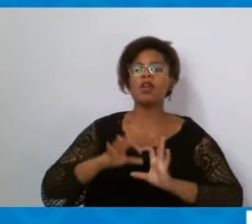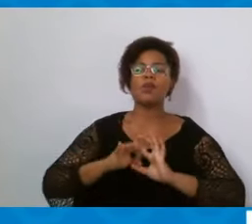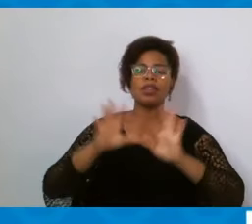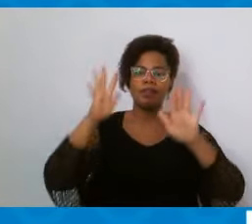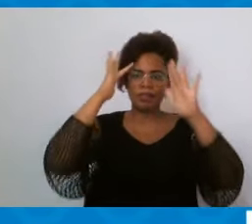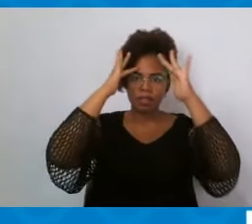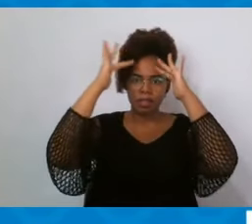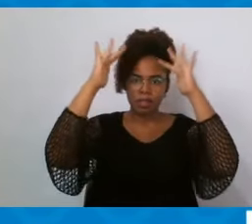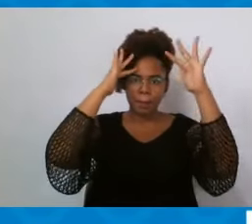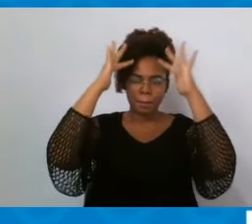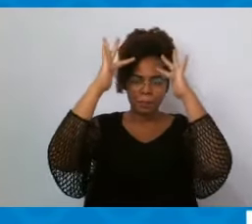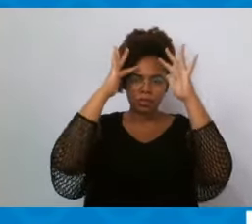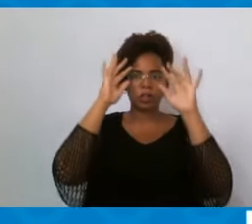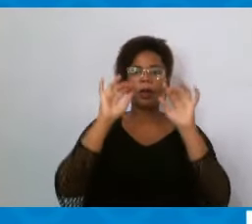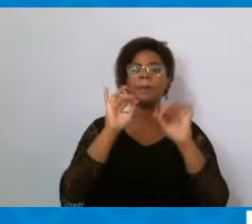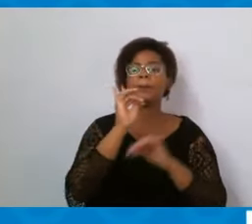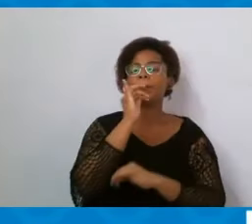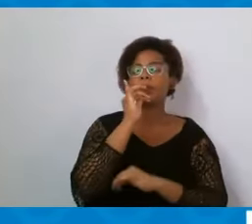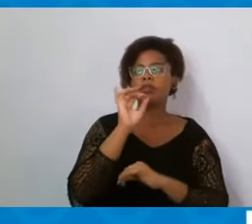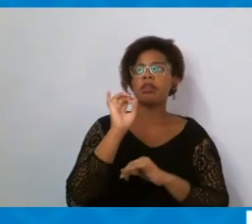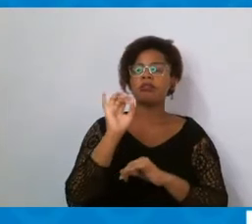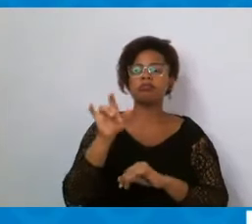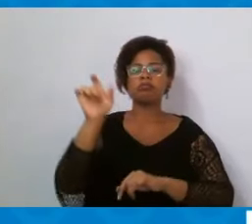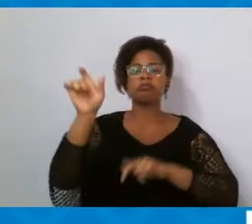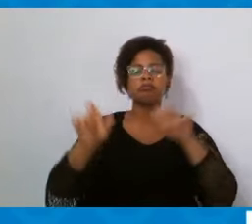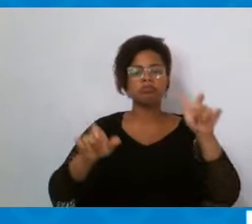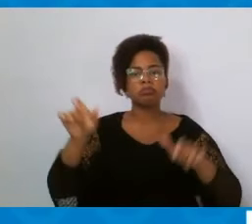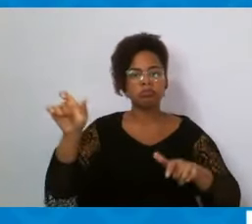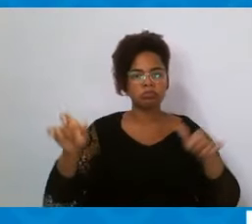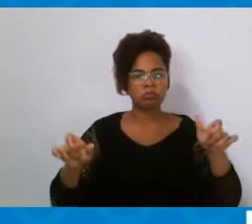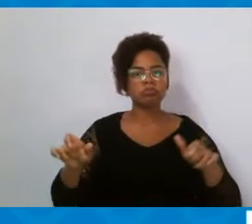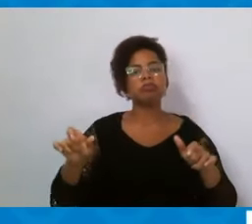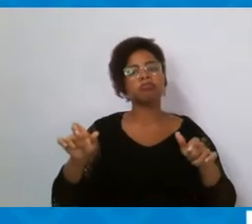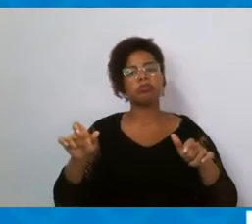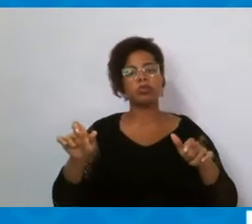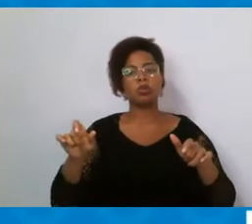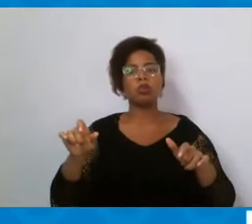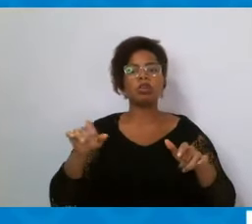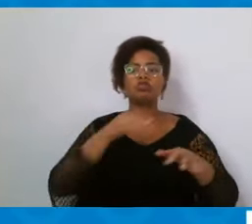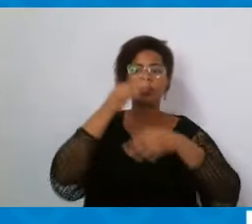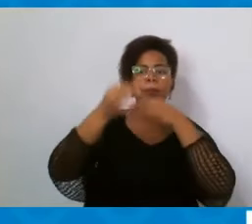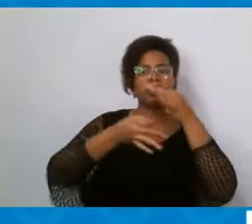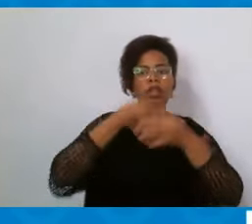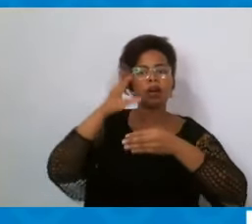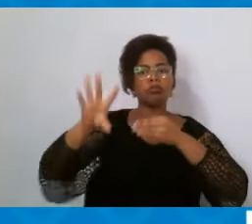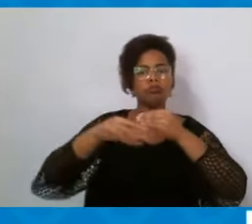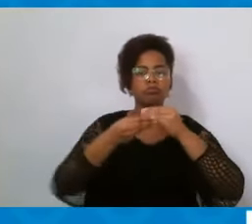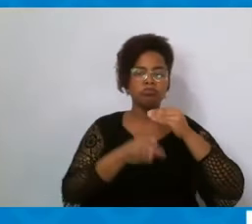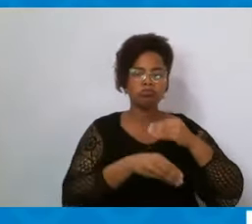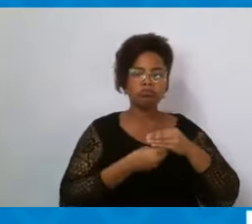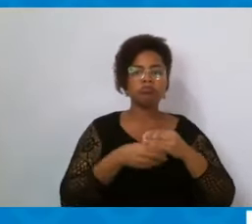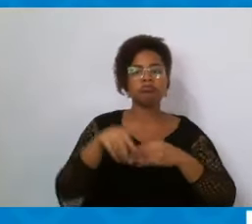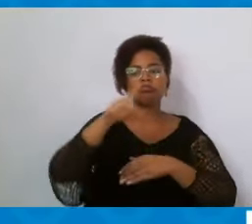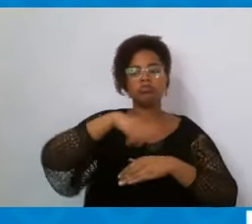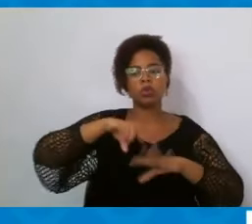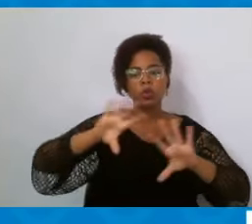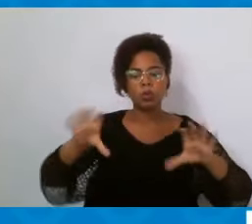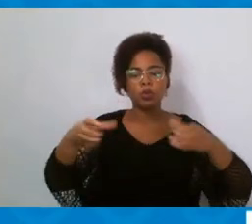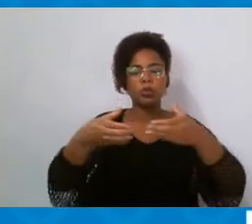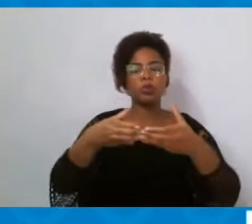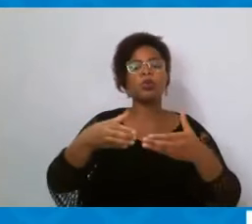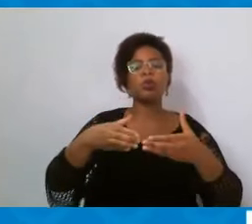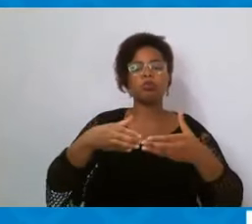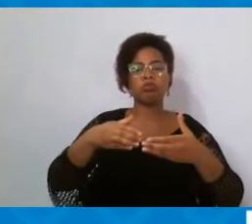só passear por diferentes olhares, não apenas ter a confiança do grupo, mas eu consigo passear por diferentes campos